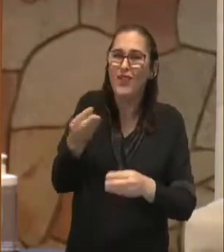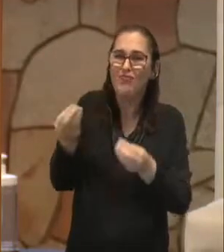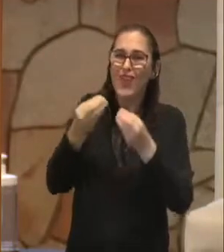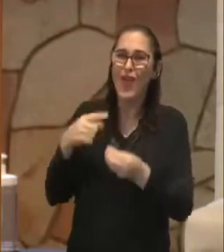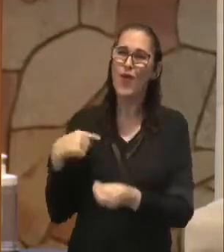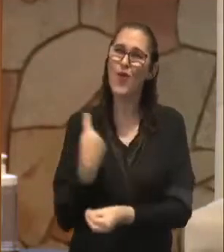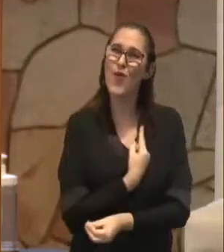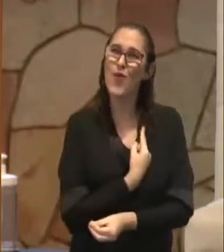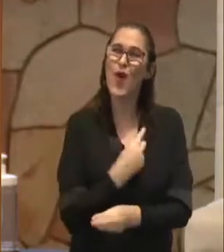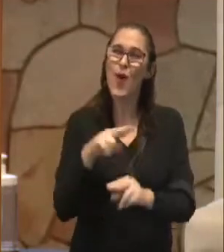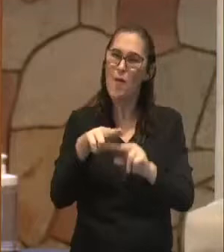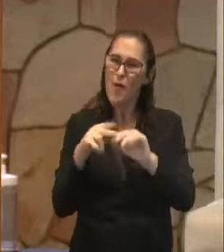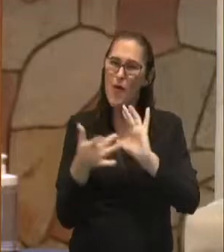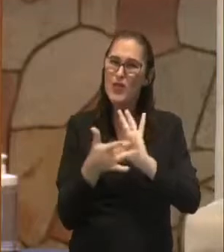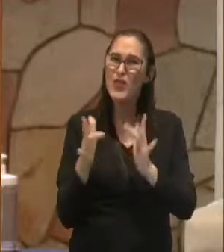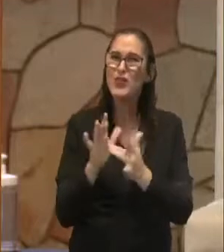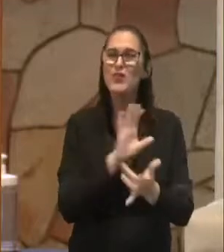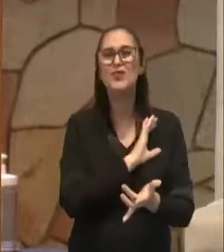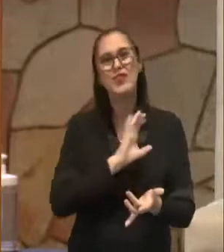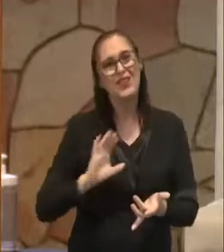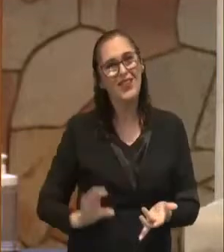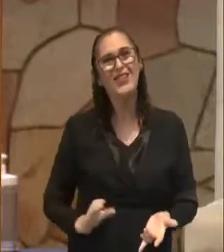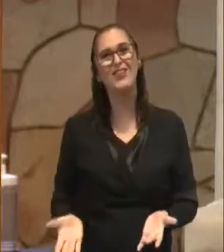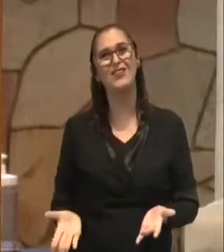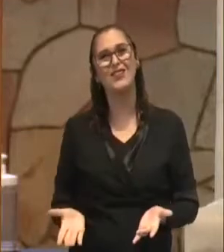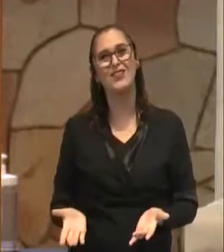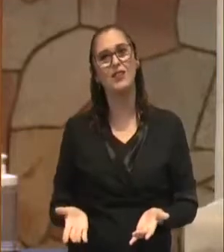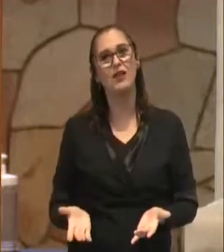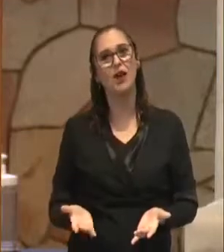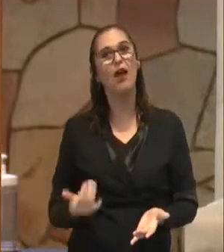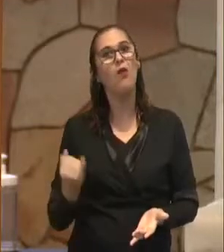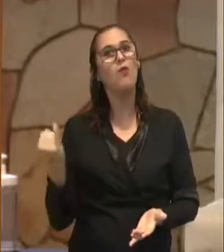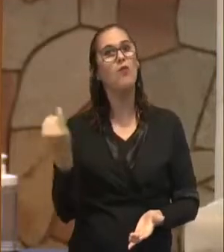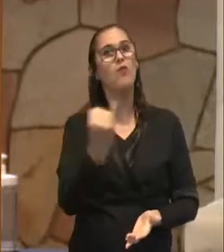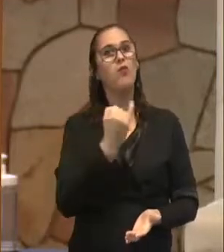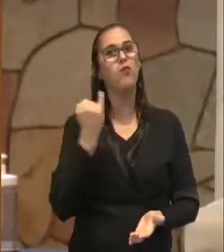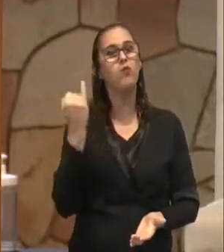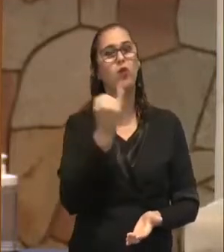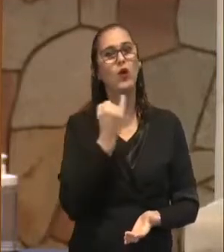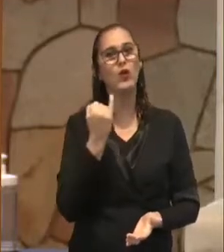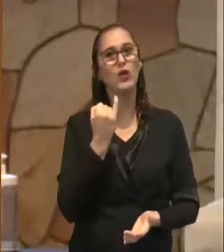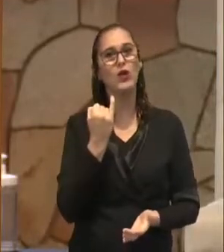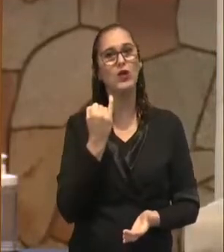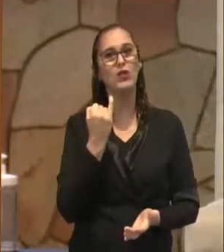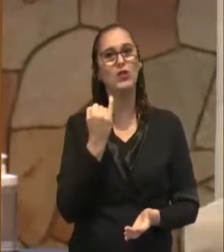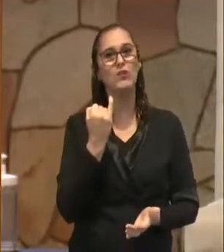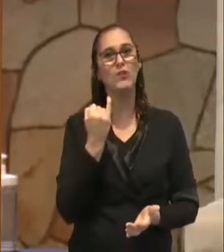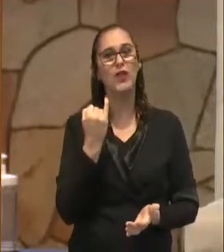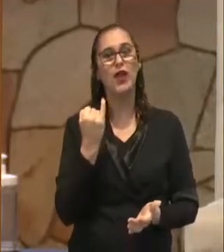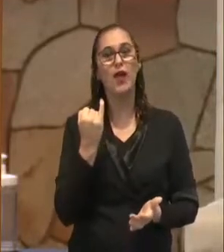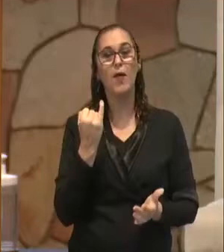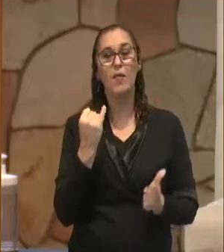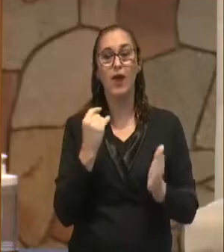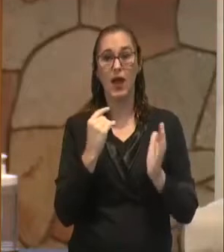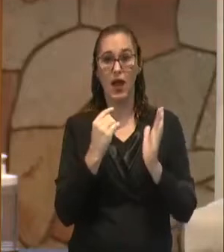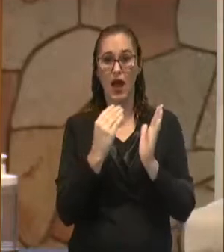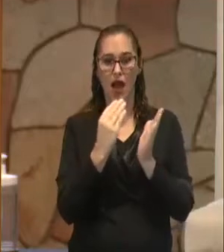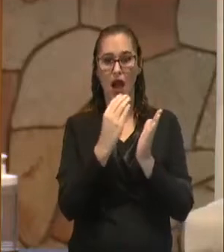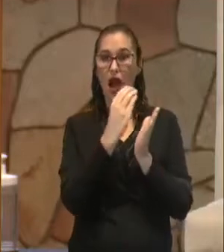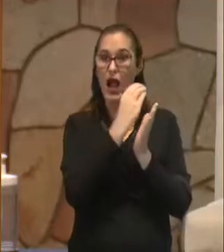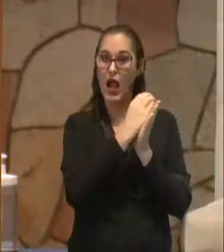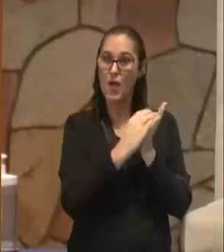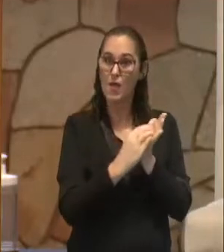em Cristo Jesus. E aí ele fala uma coisa importante, caminhando aqui para o final dessa primeira parte do